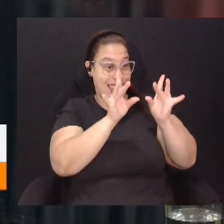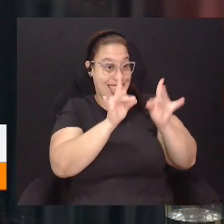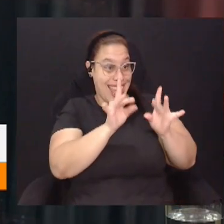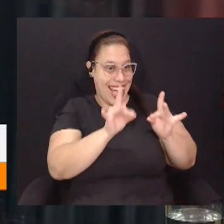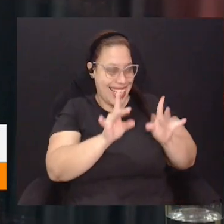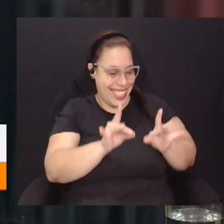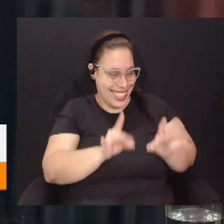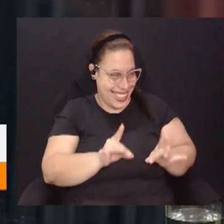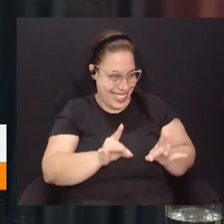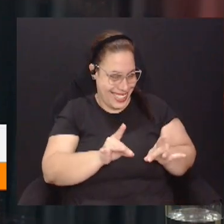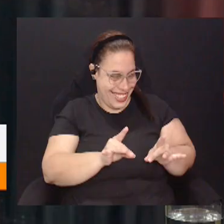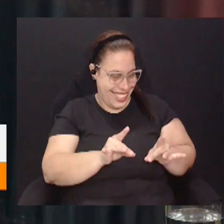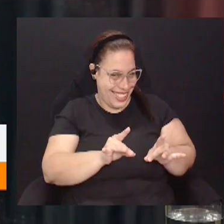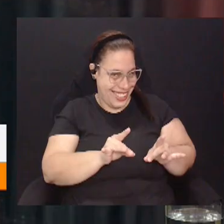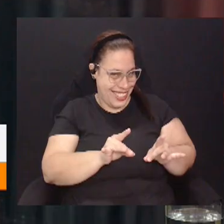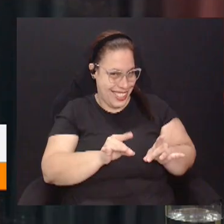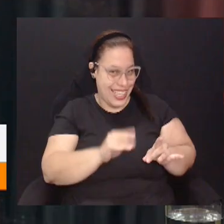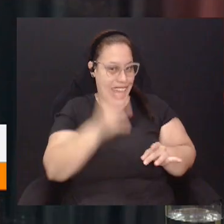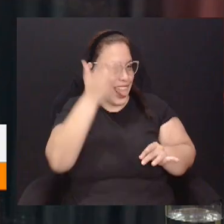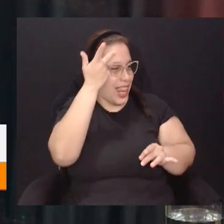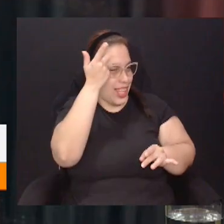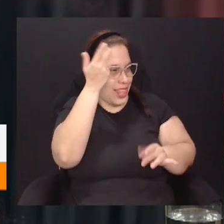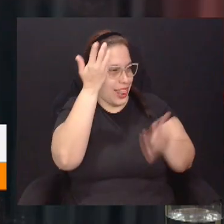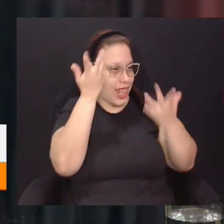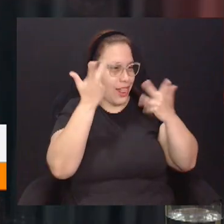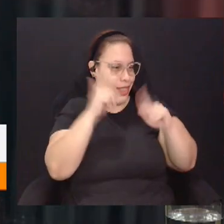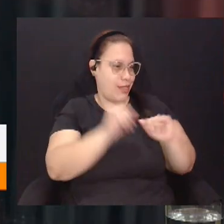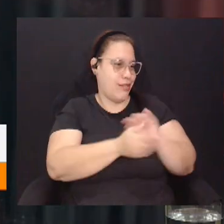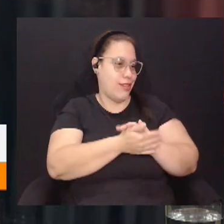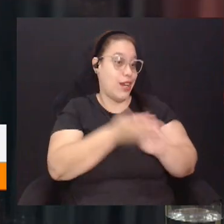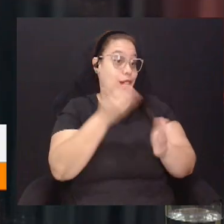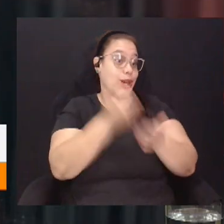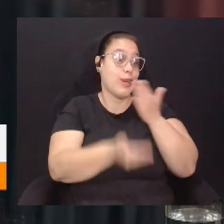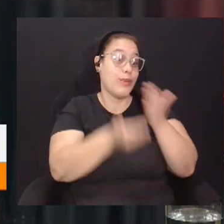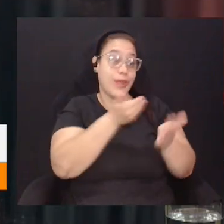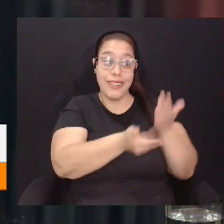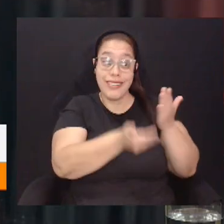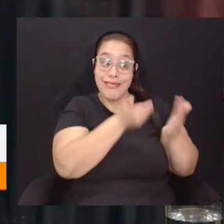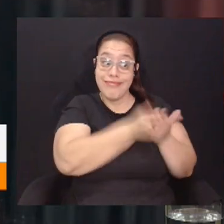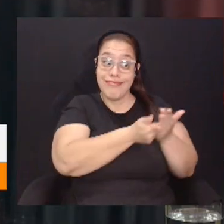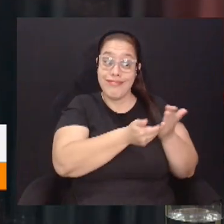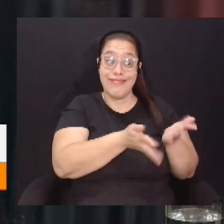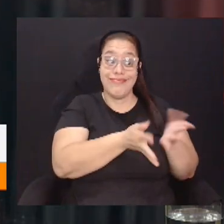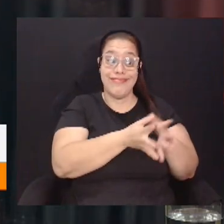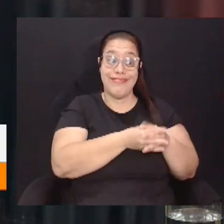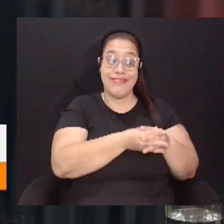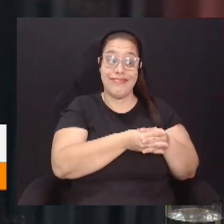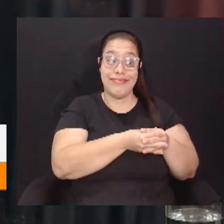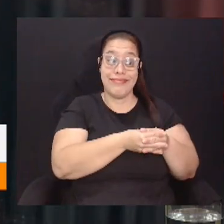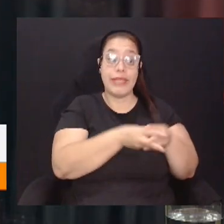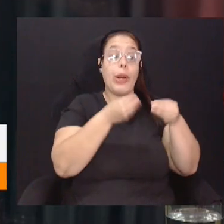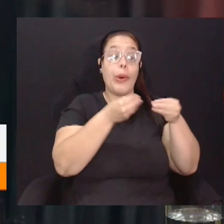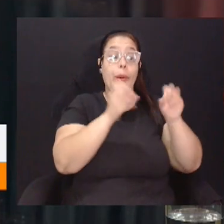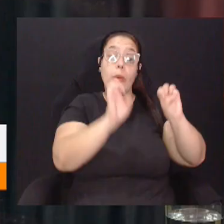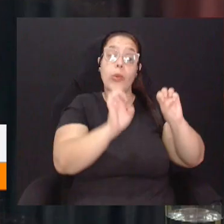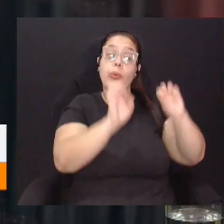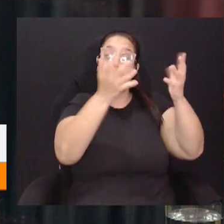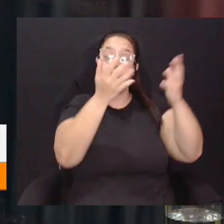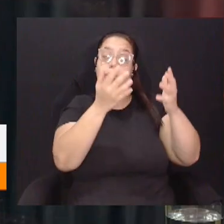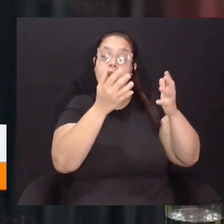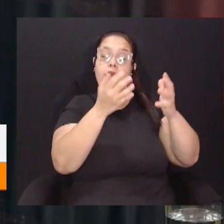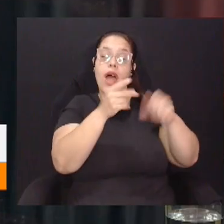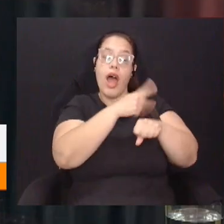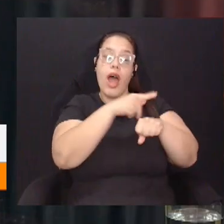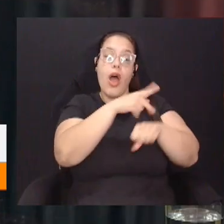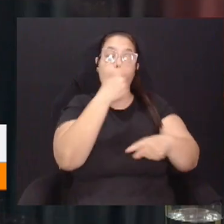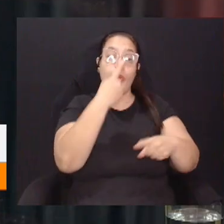é natural, isso é uma das coisas que nós perdemos, né. uhum. Então, como que se comemora a Páscoa? Por que que a Páscoa a